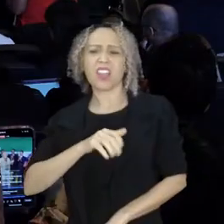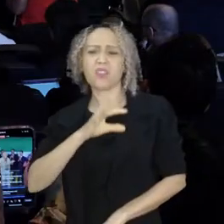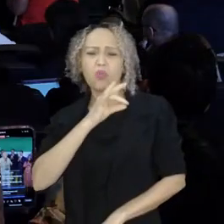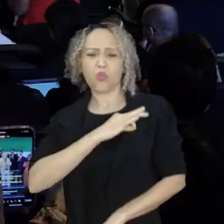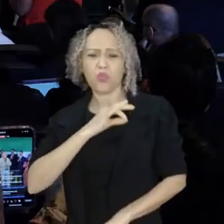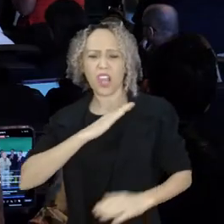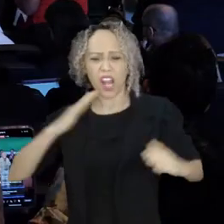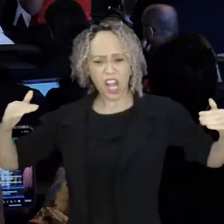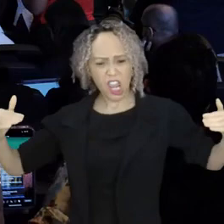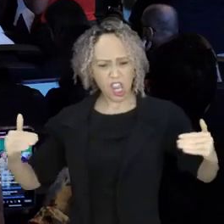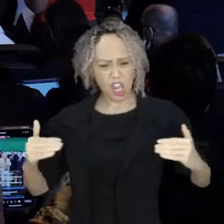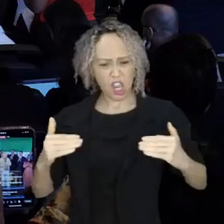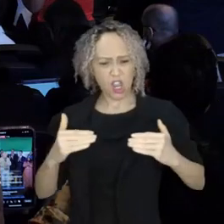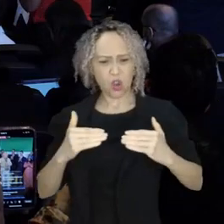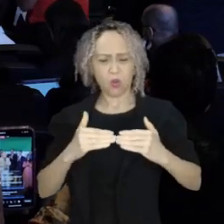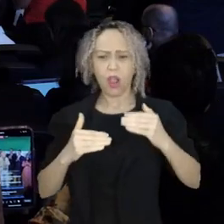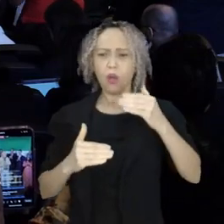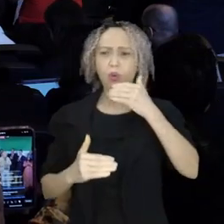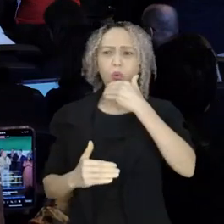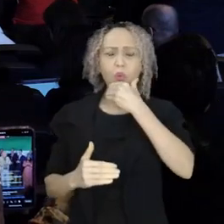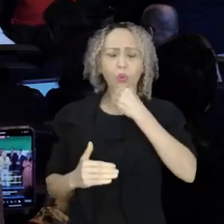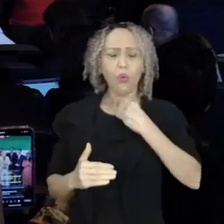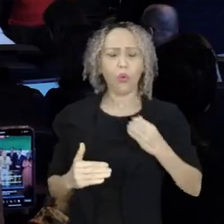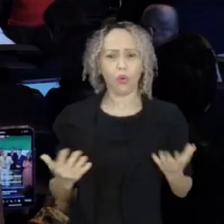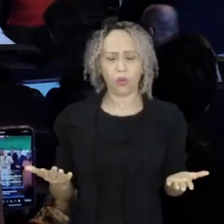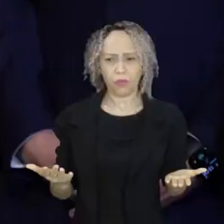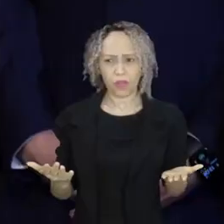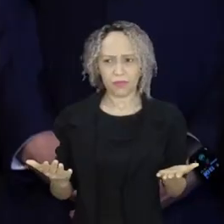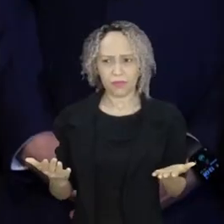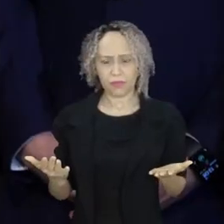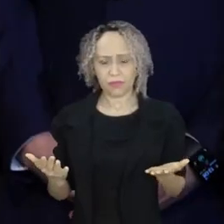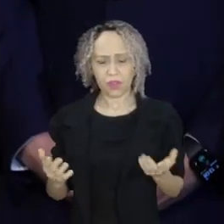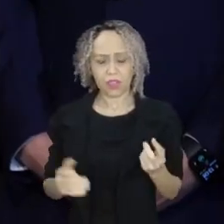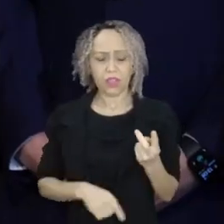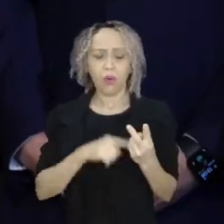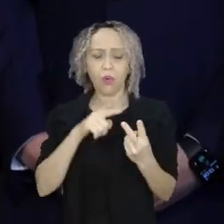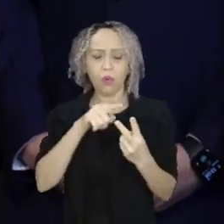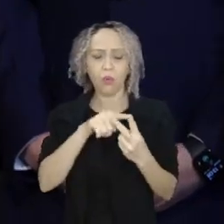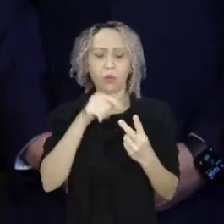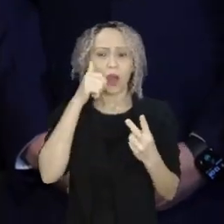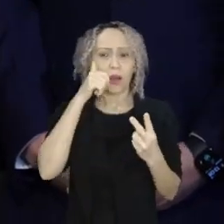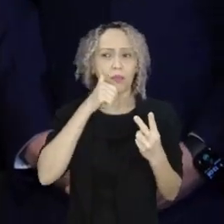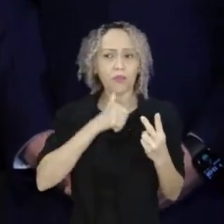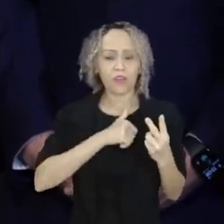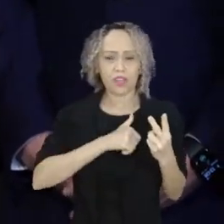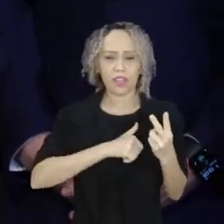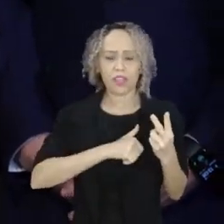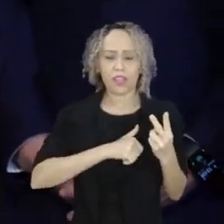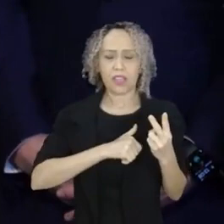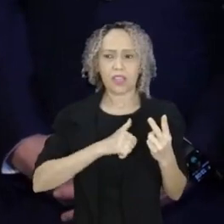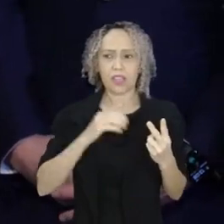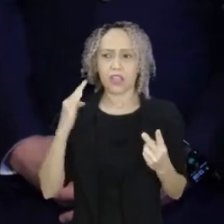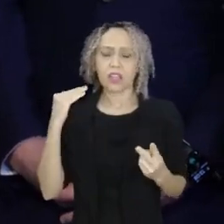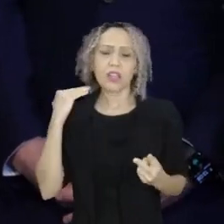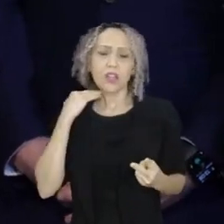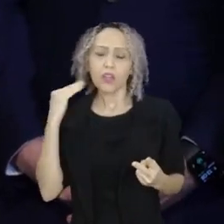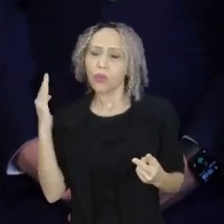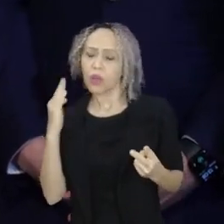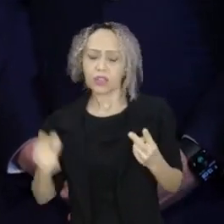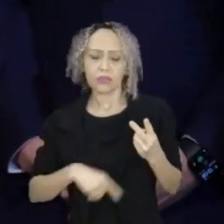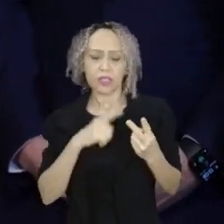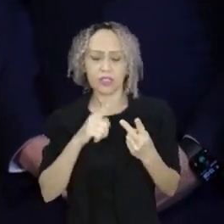colocando no Banco do Brasil e na Caixa Econômica Federal. No mais, agradecer a vocês pela dedicação, pelo